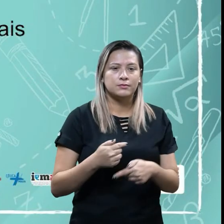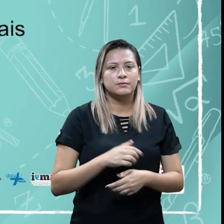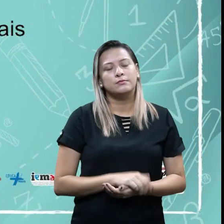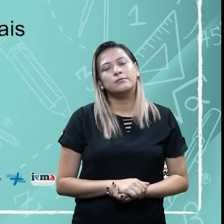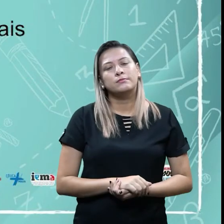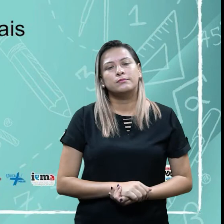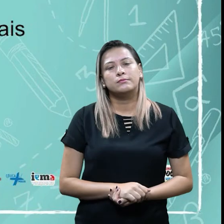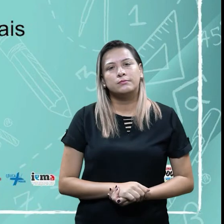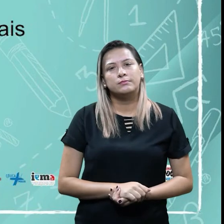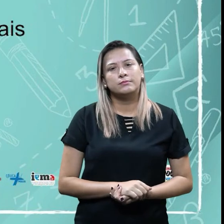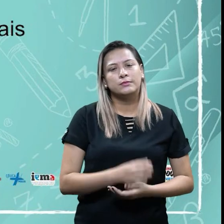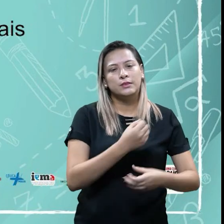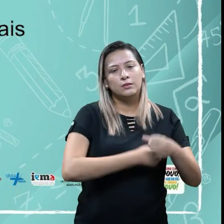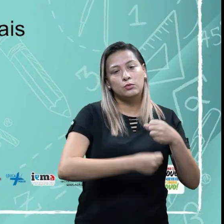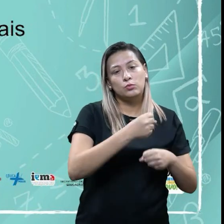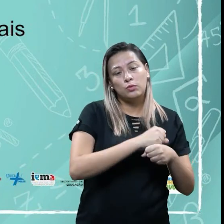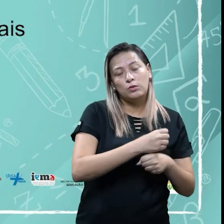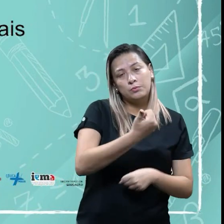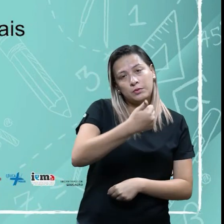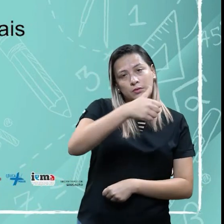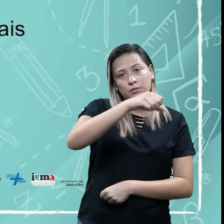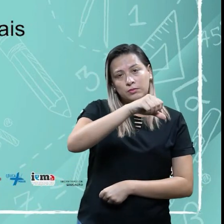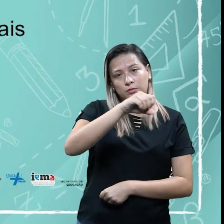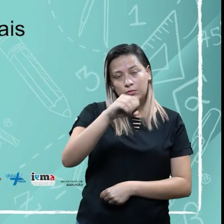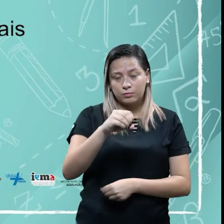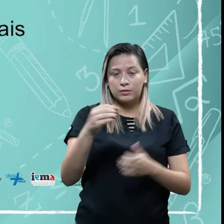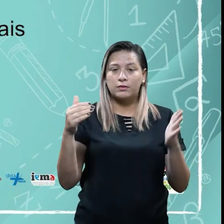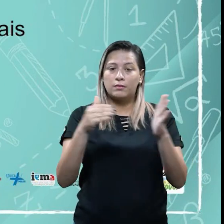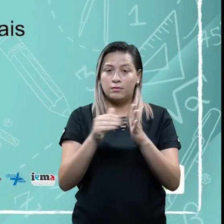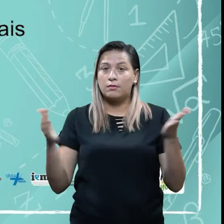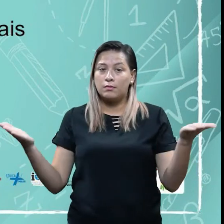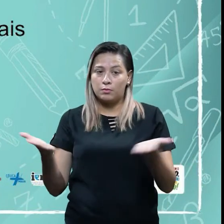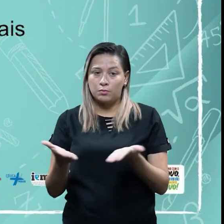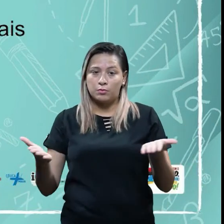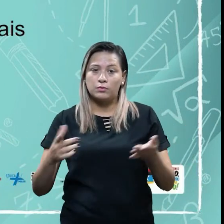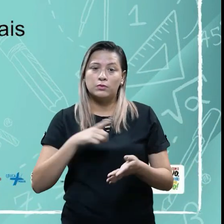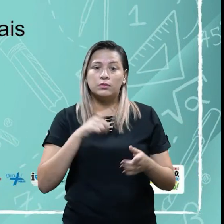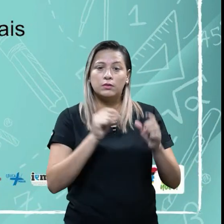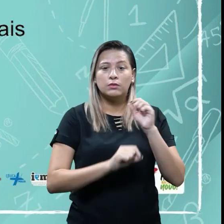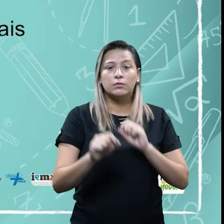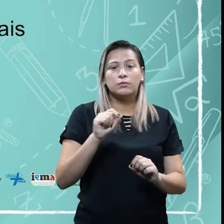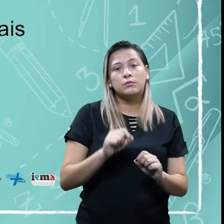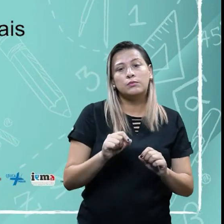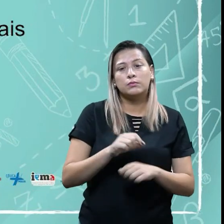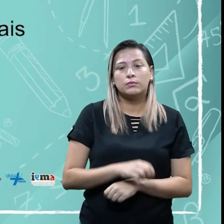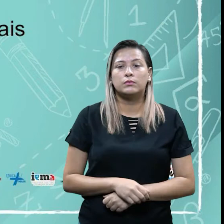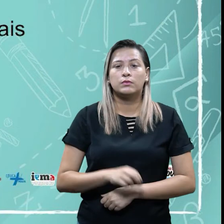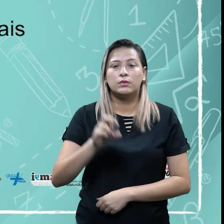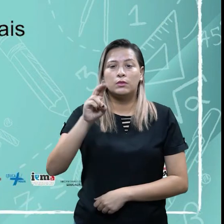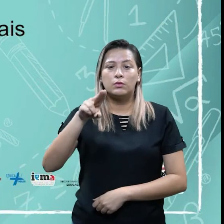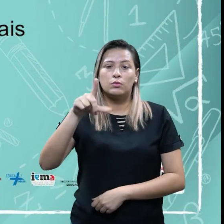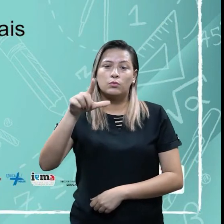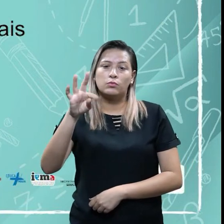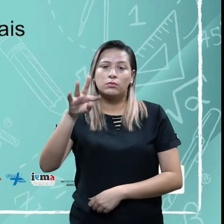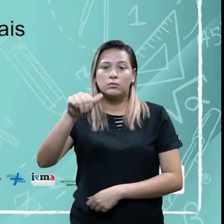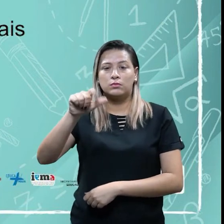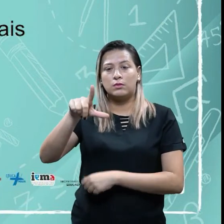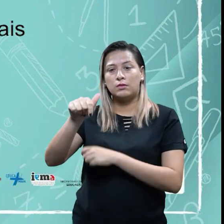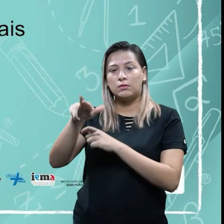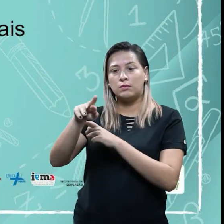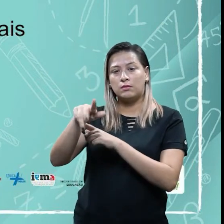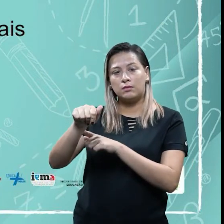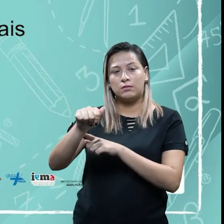geração, que é de 1990 até a atualidade, utilizam a escala de integração ultra larga, ou